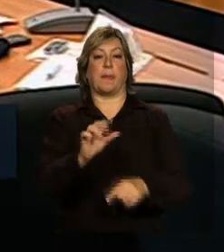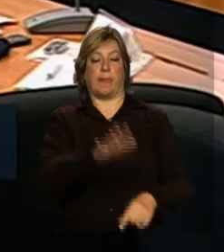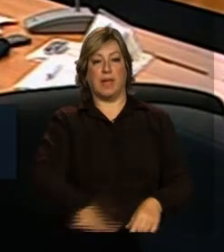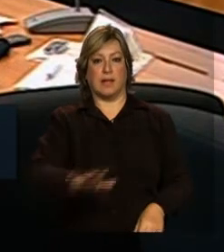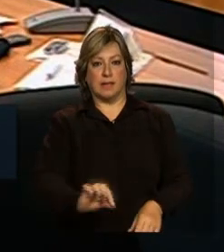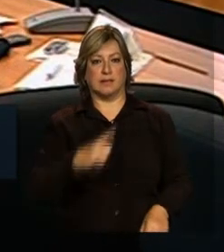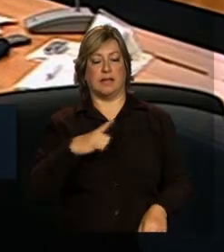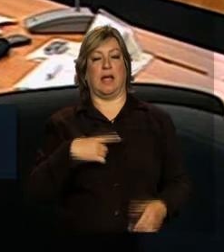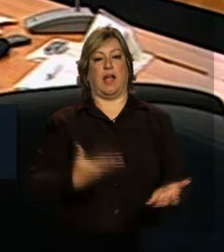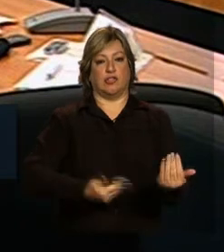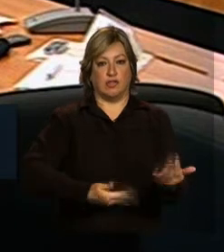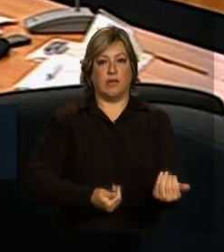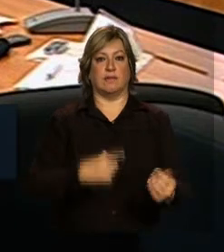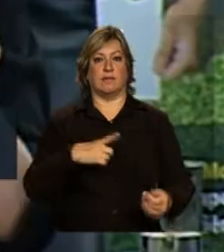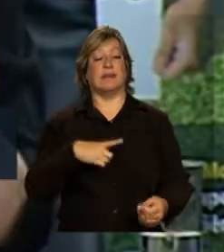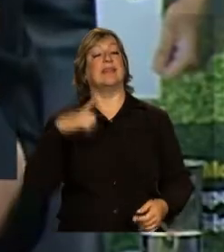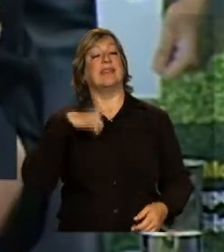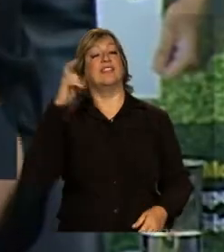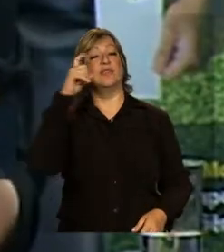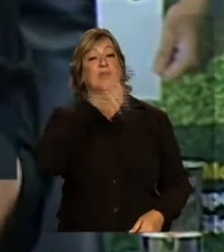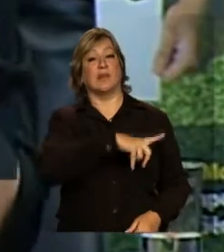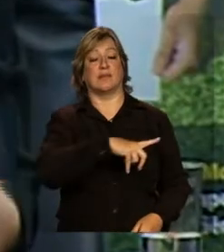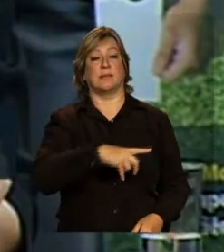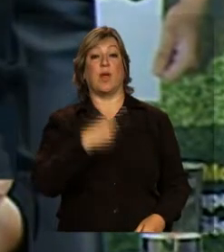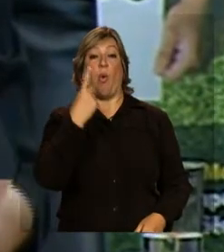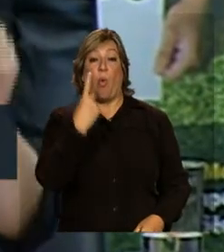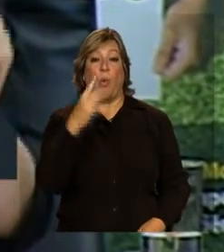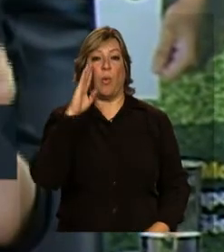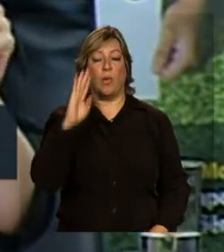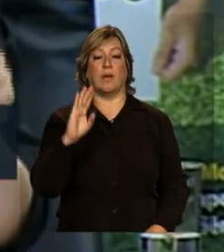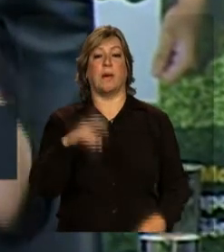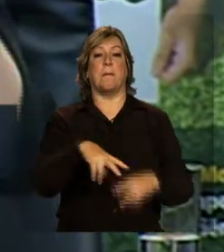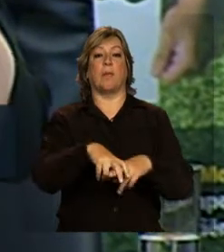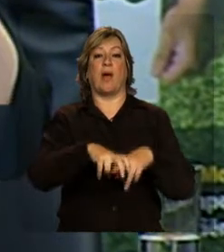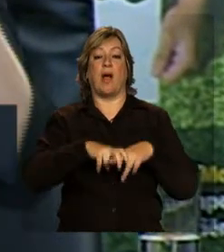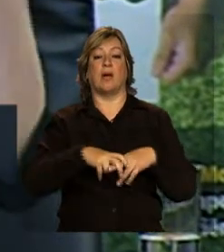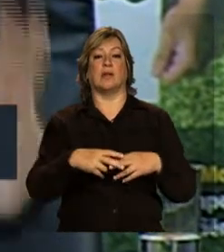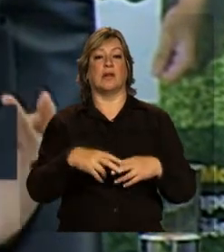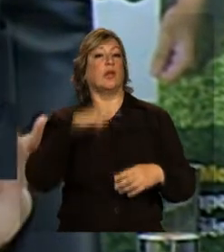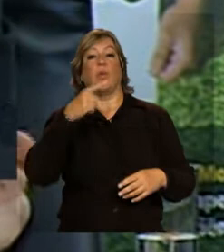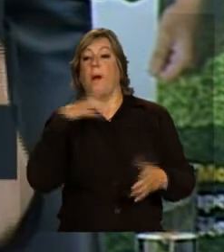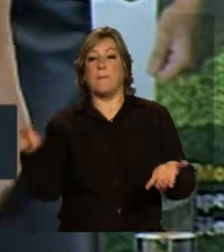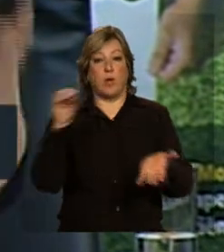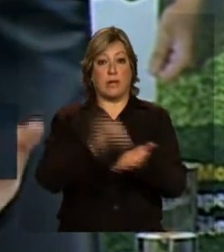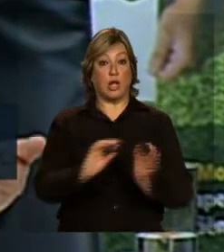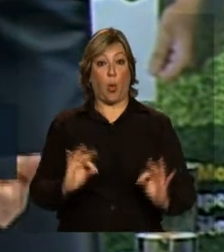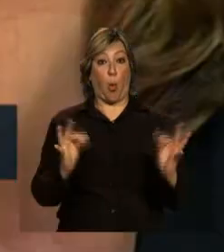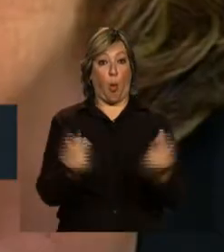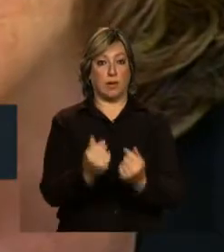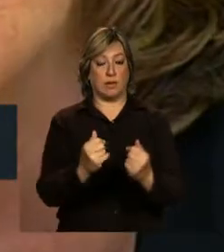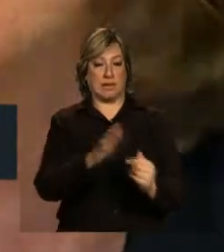crianças e os adolescentes têm dificuldades. Um dos motivos pelos quais nós não conseguimos colocar todas as crianças